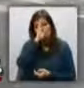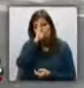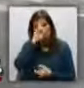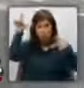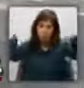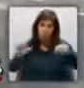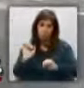alval